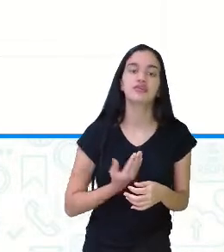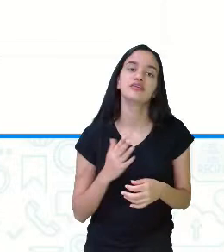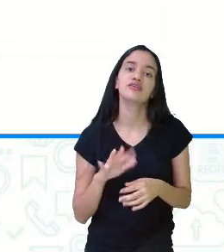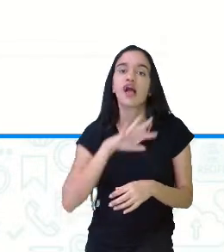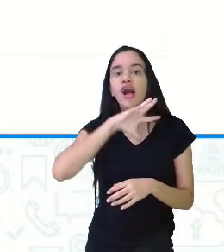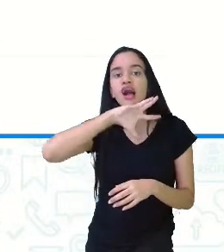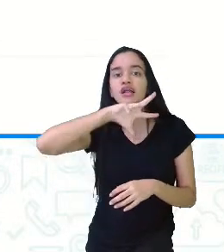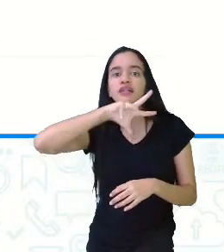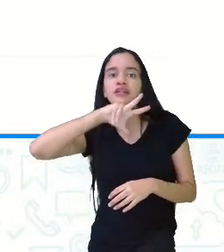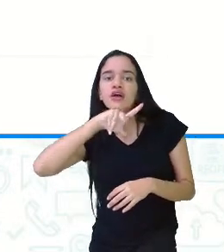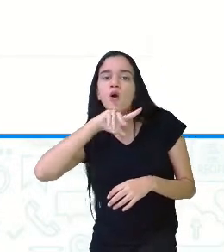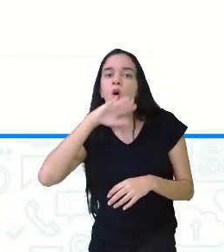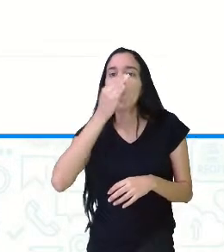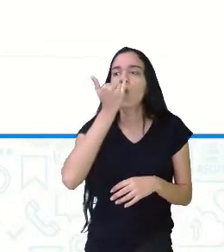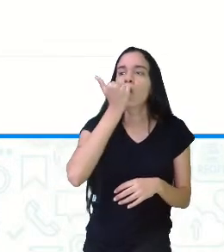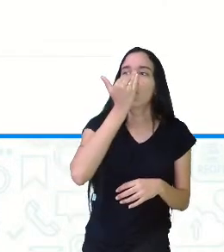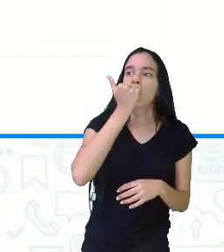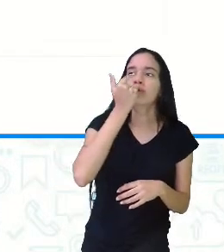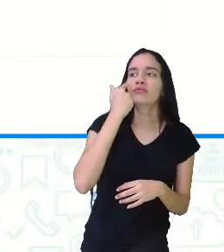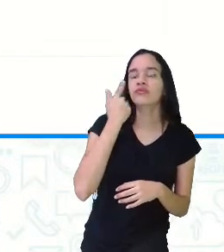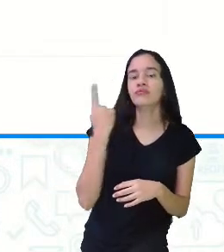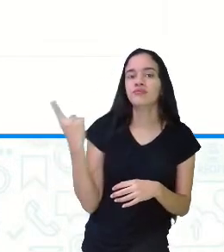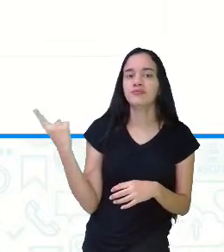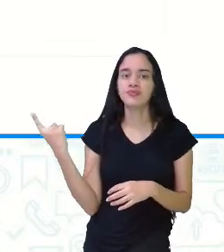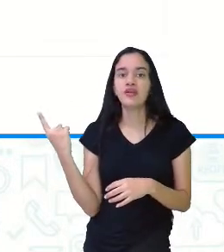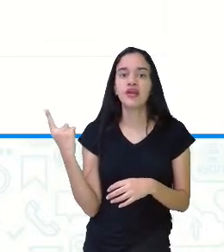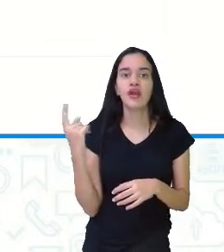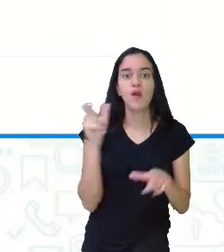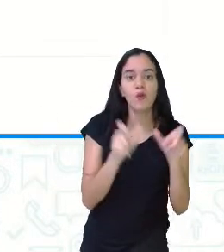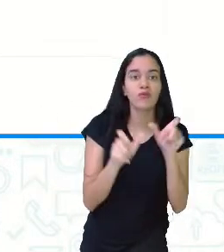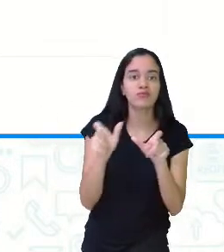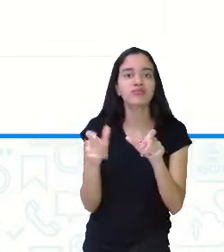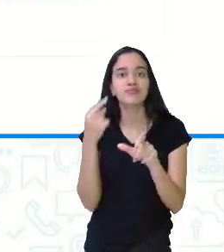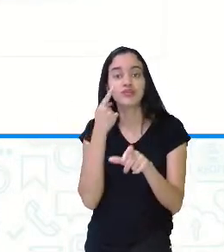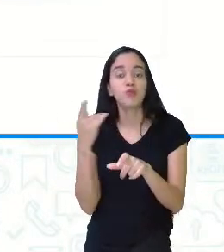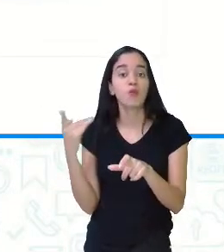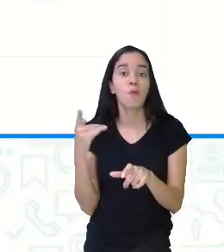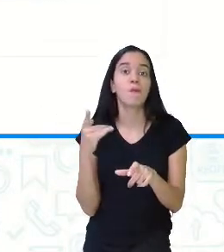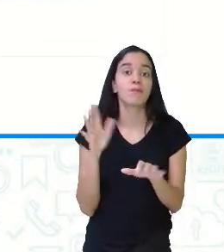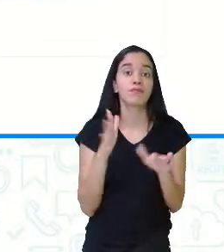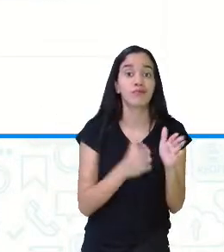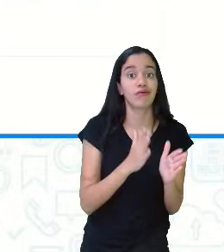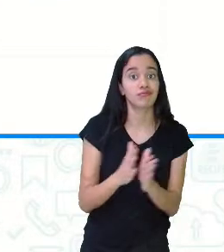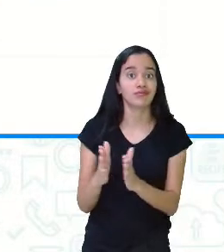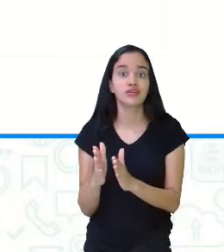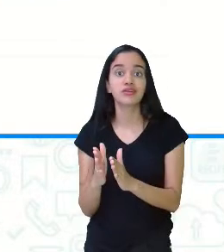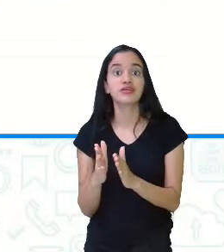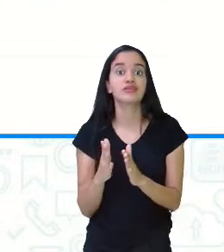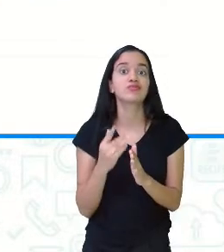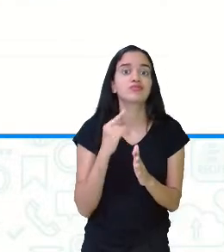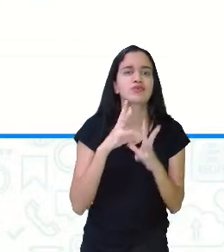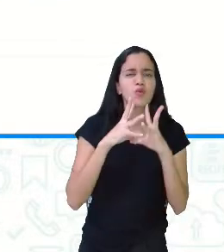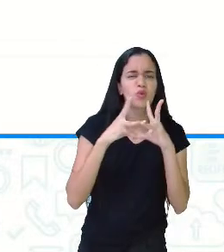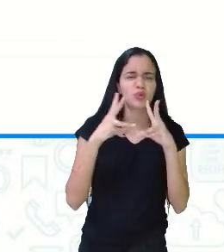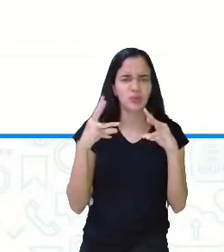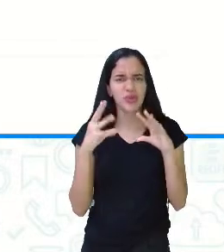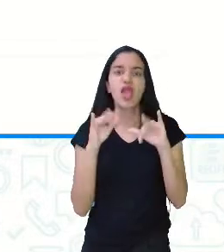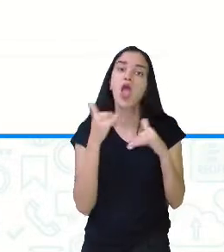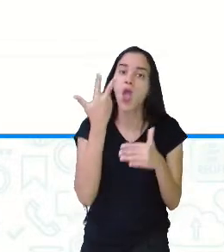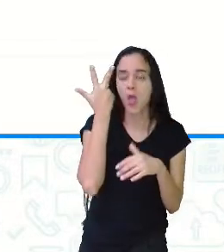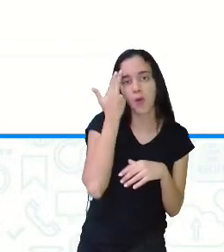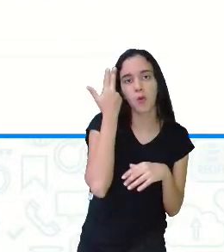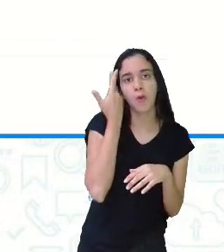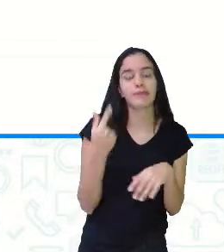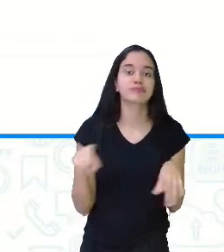alimentam desses seres que estão nesse processo de apodrecimento, porque é comum também. Existem,